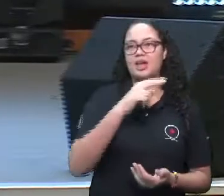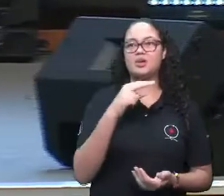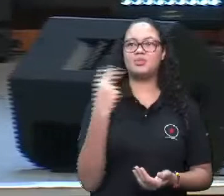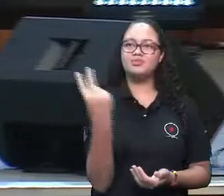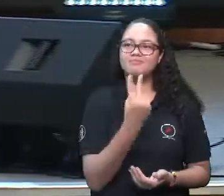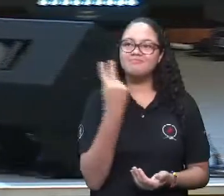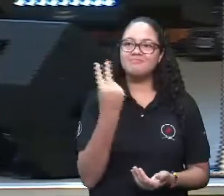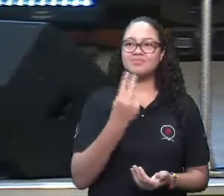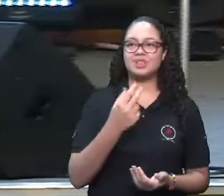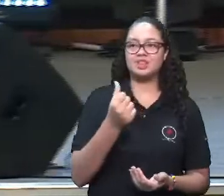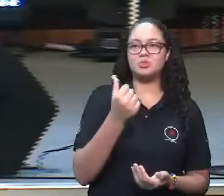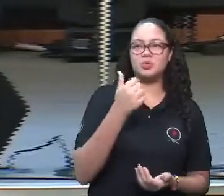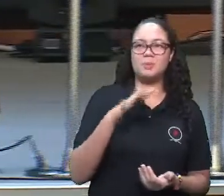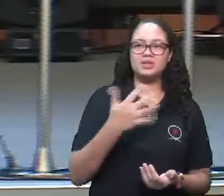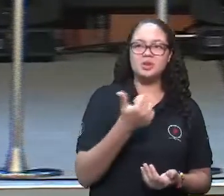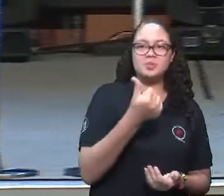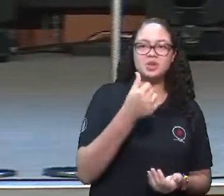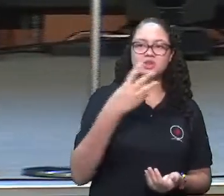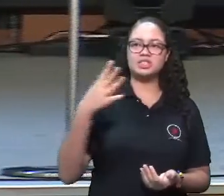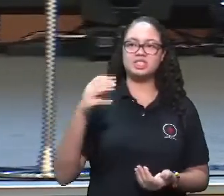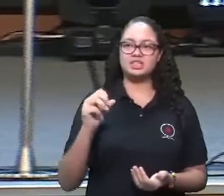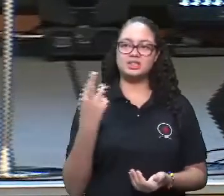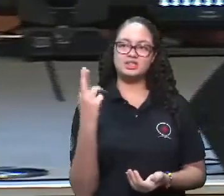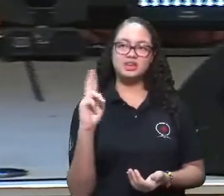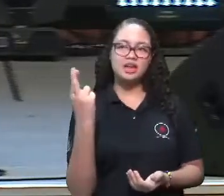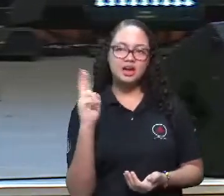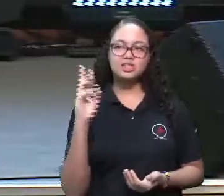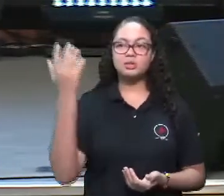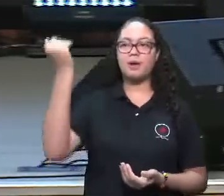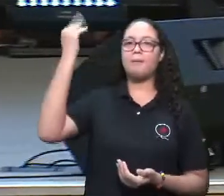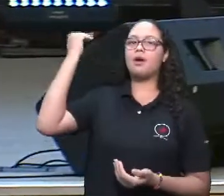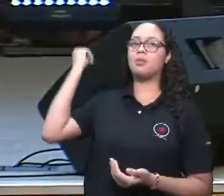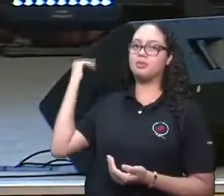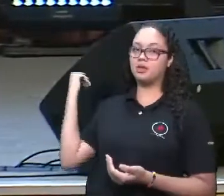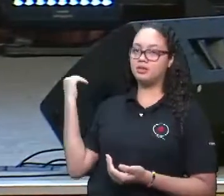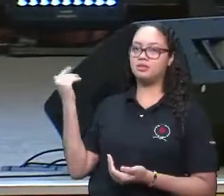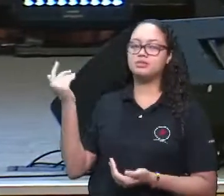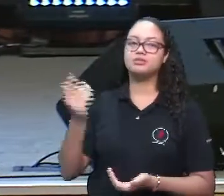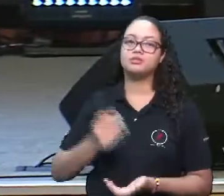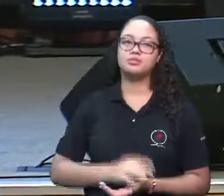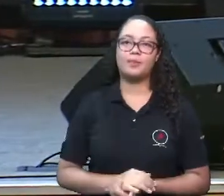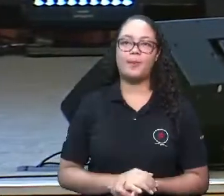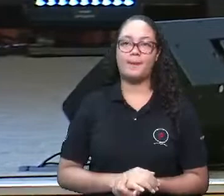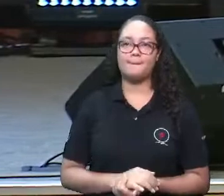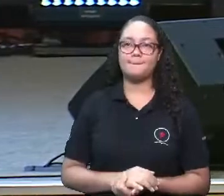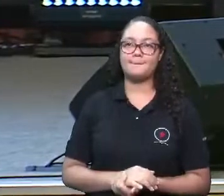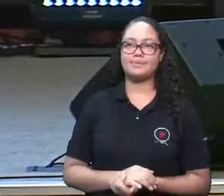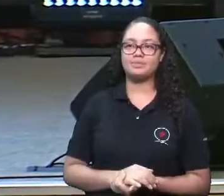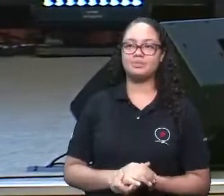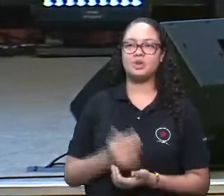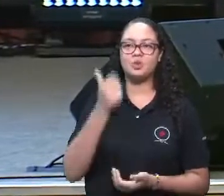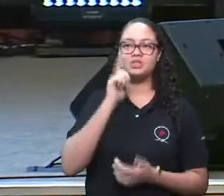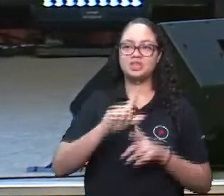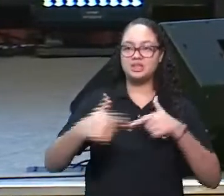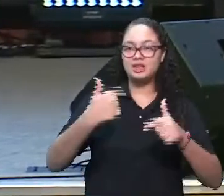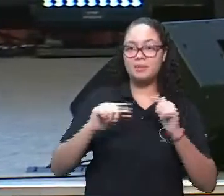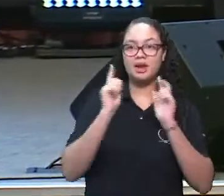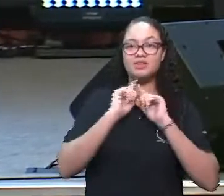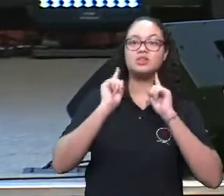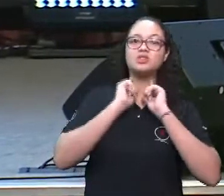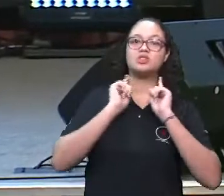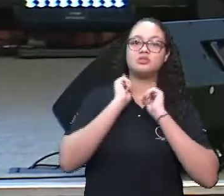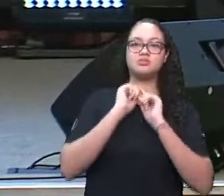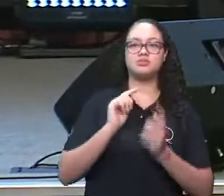tipo R$1.360 naquela época, eu estou falando de muitos anos atrás, para poder trabalhar lá.